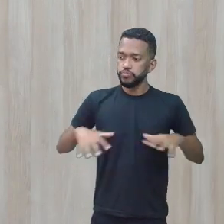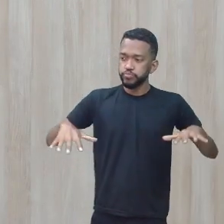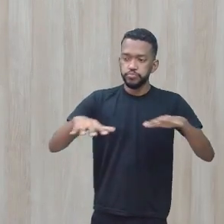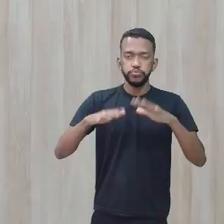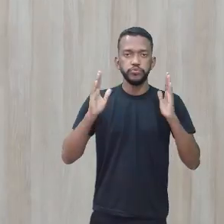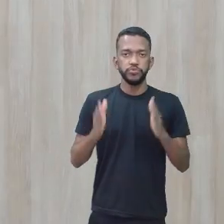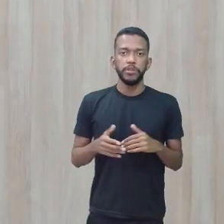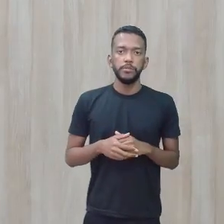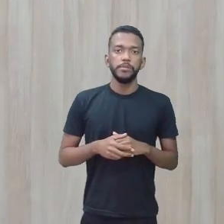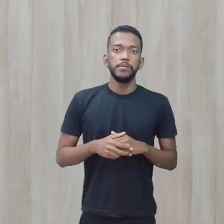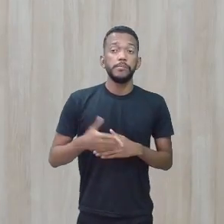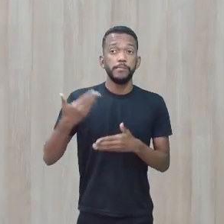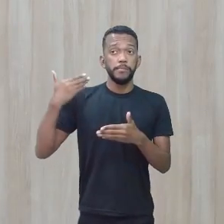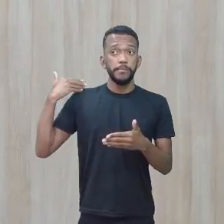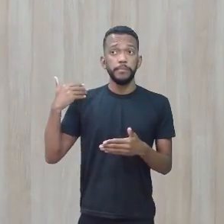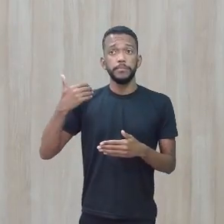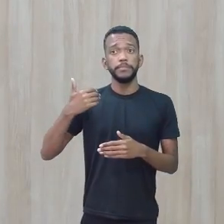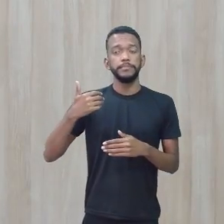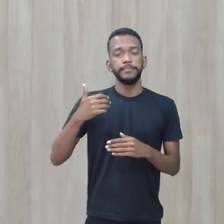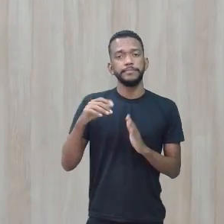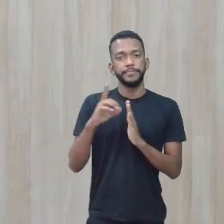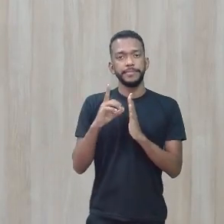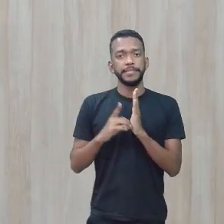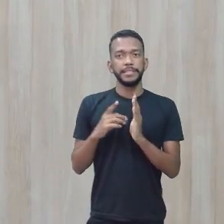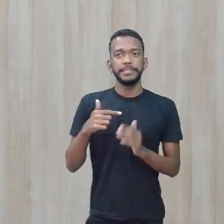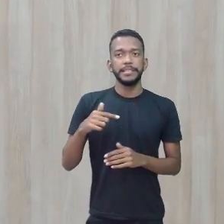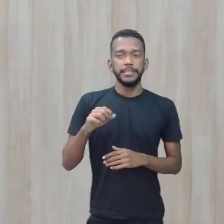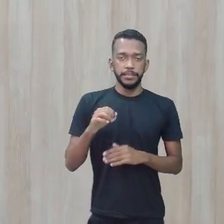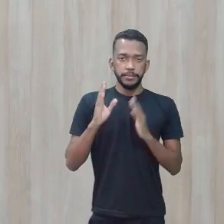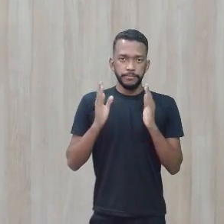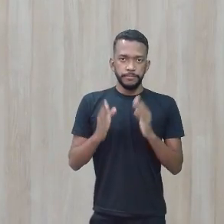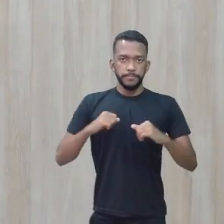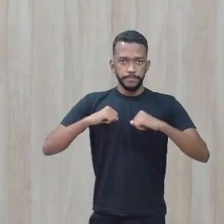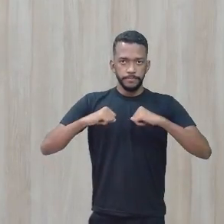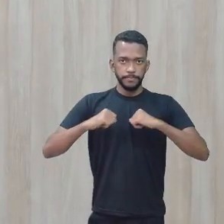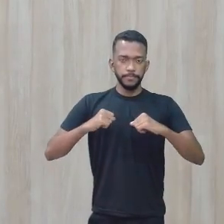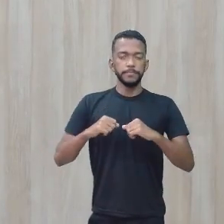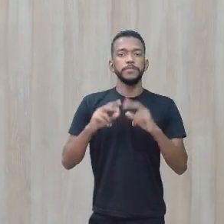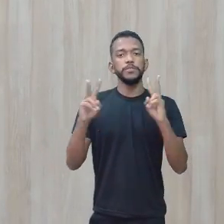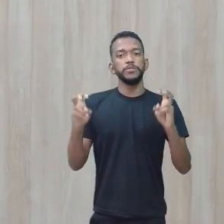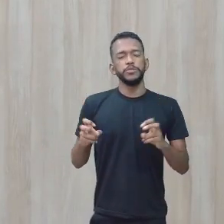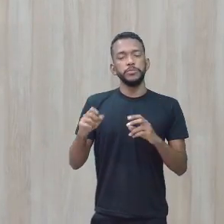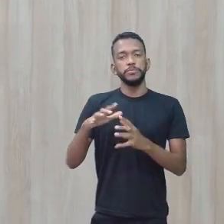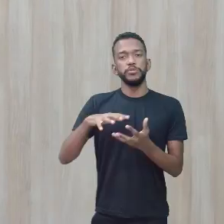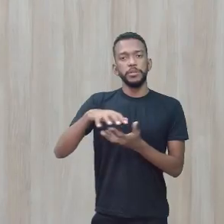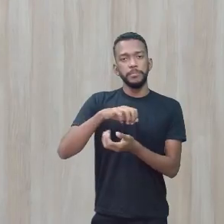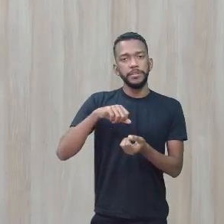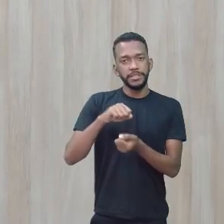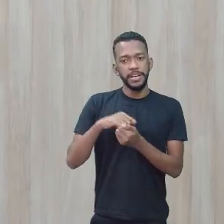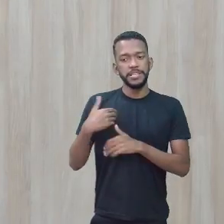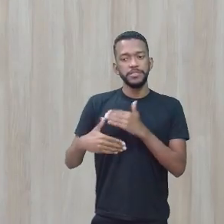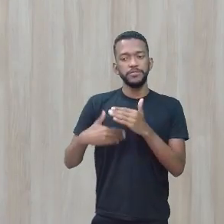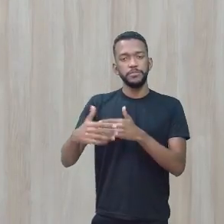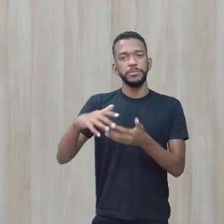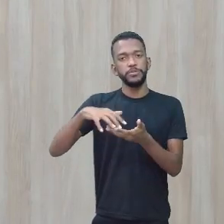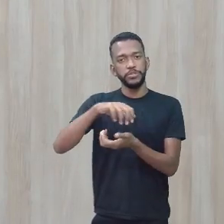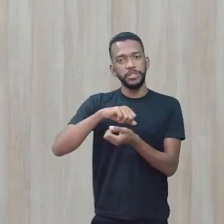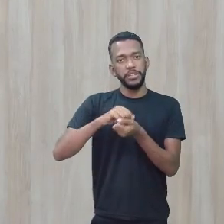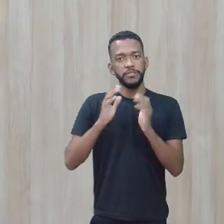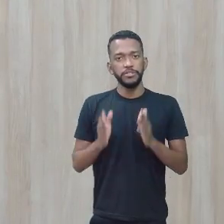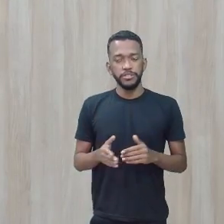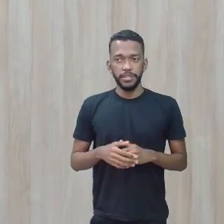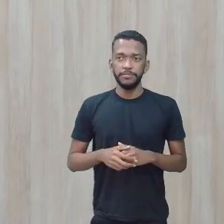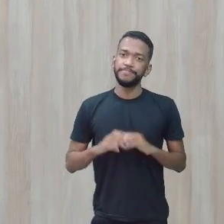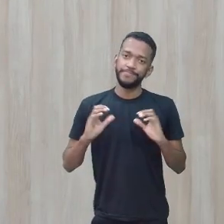vocês, começou esse debate sobre a questão de sustentabilidade, desenvolvimento sustentável.